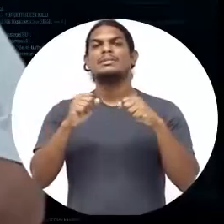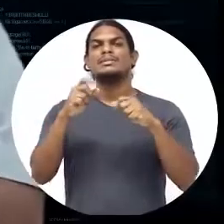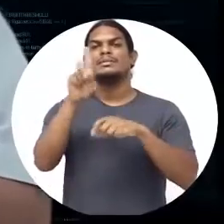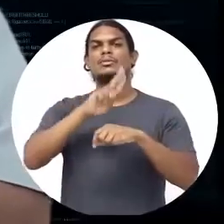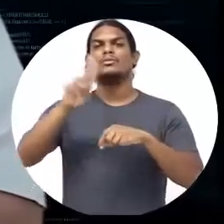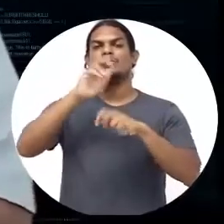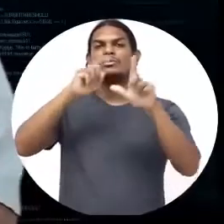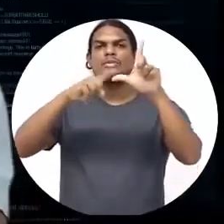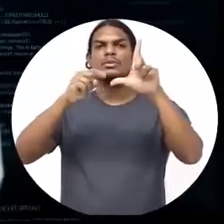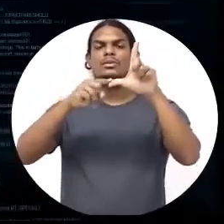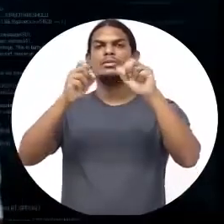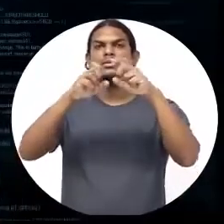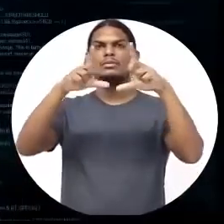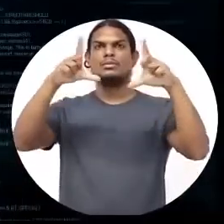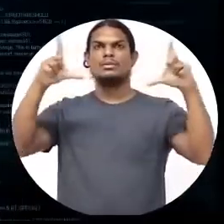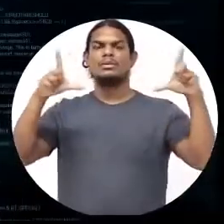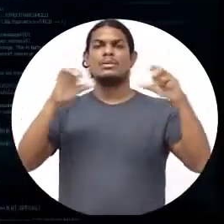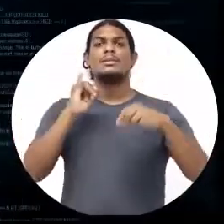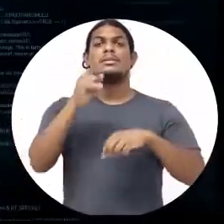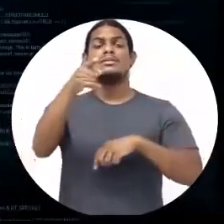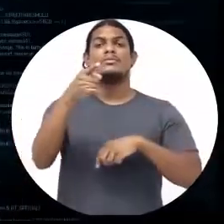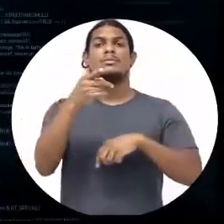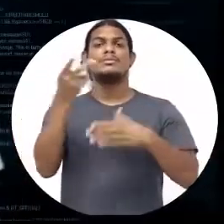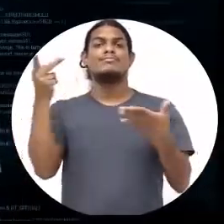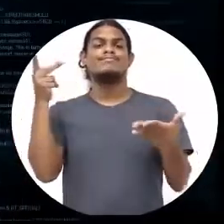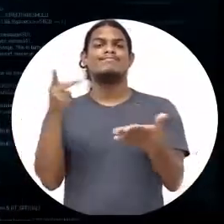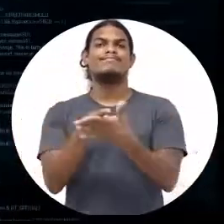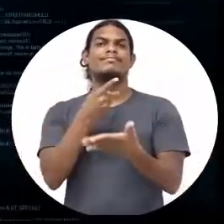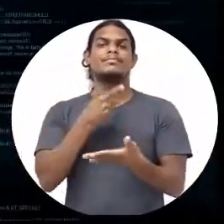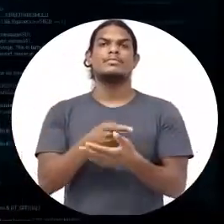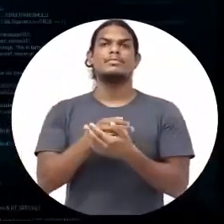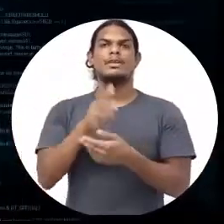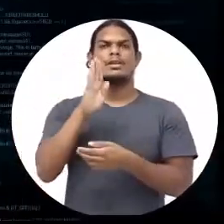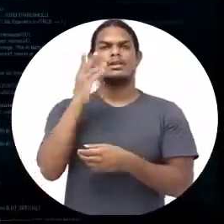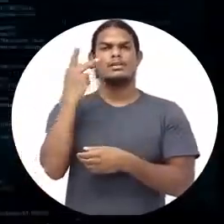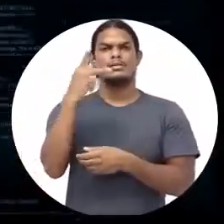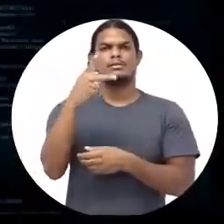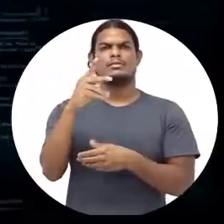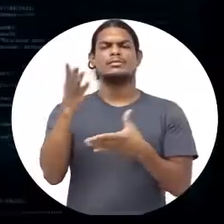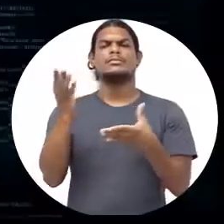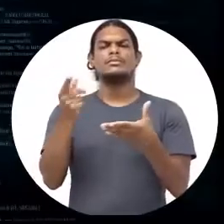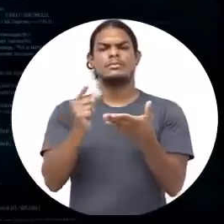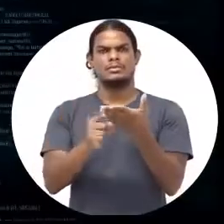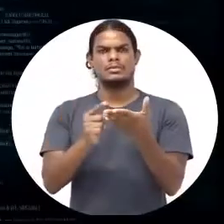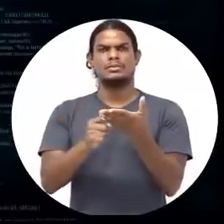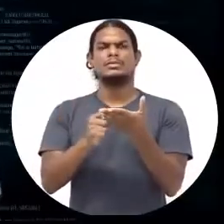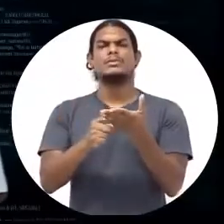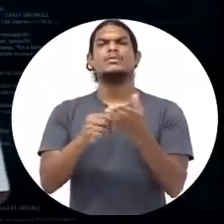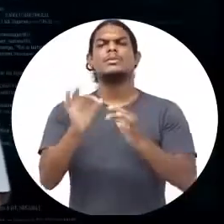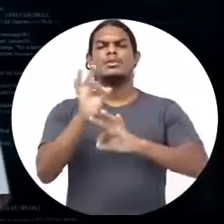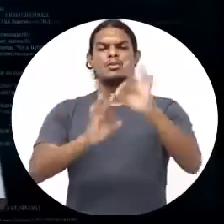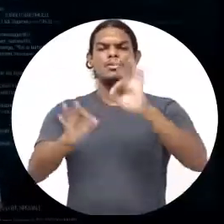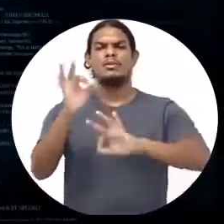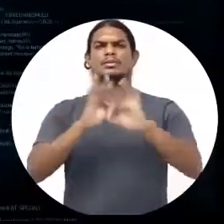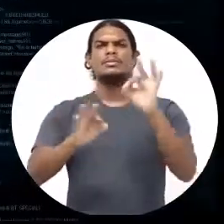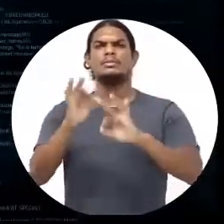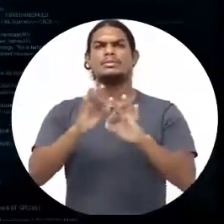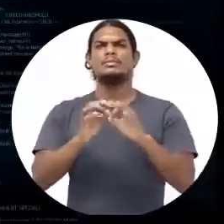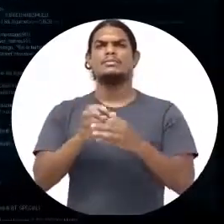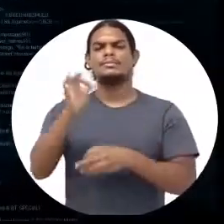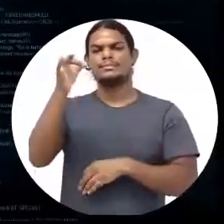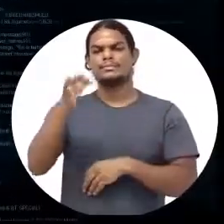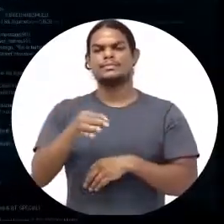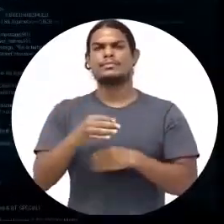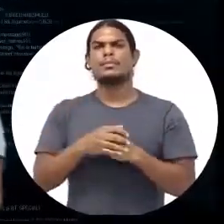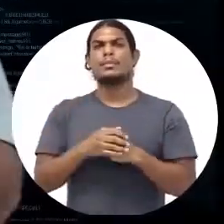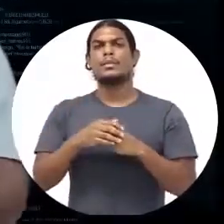E se você errar? Bem, o navegador ele vai fazer um trabalho de correção. Mas seu site ele pode ser visto não só